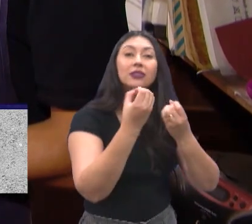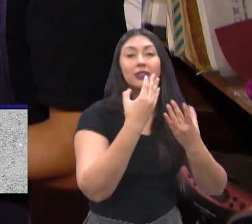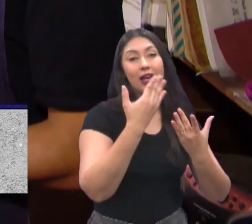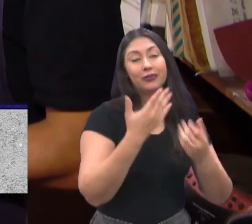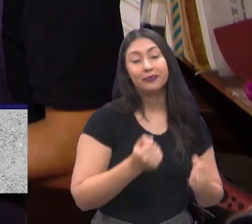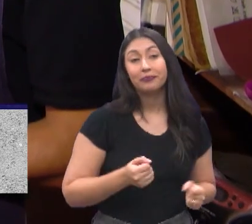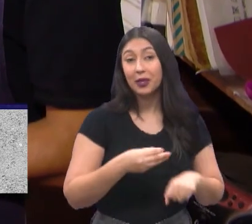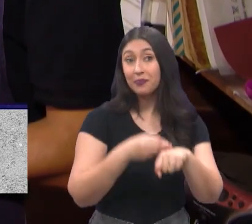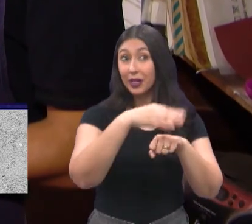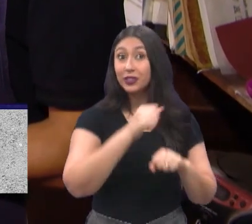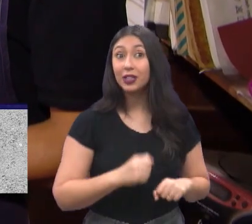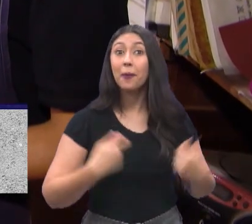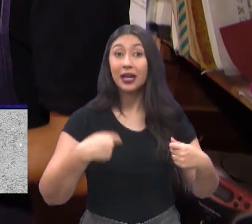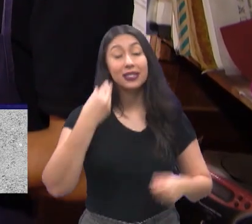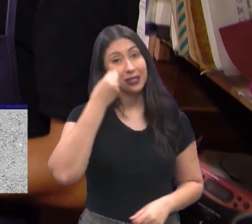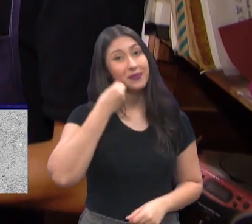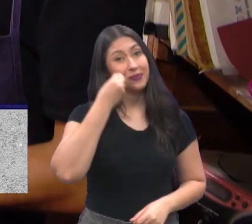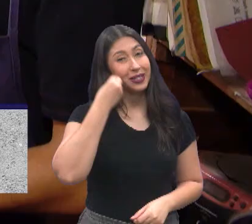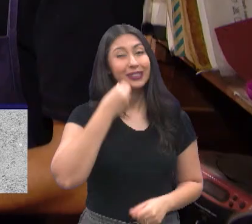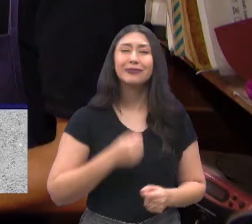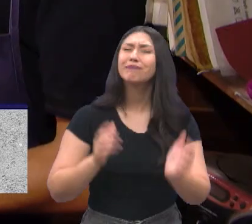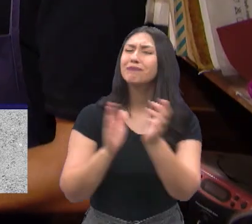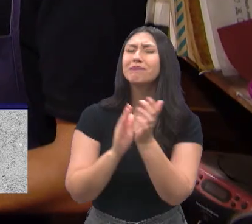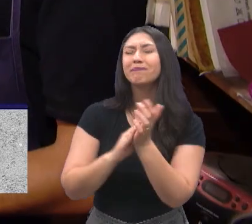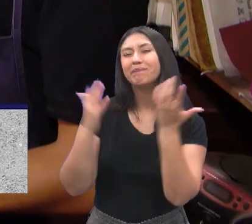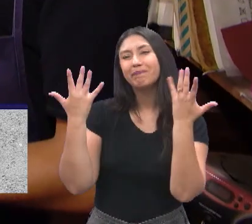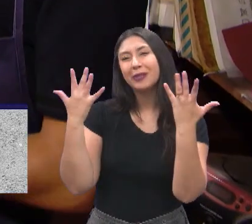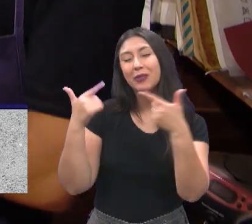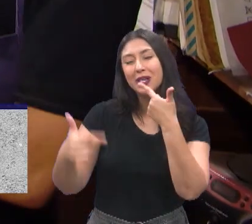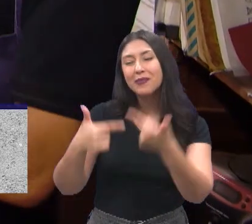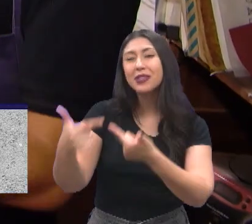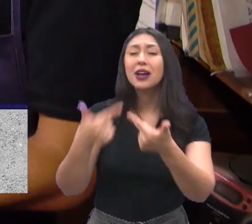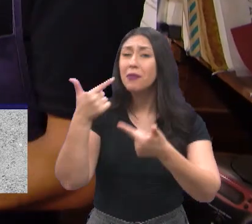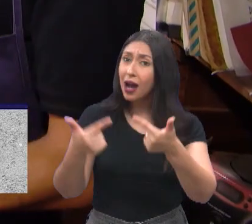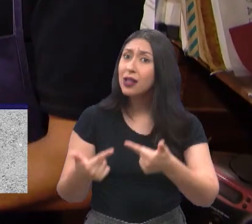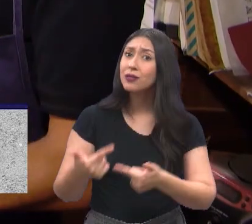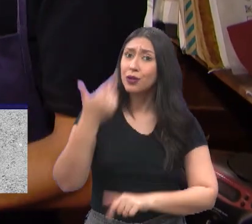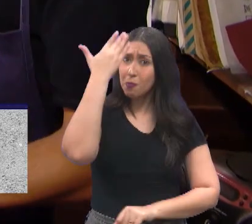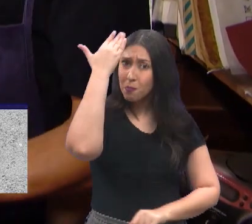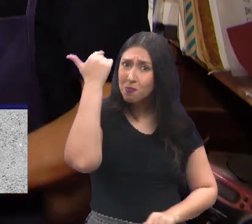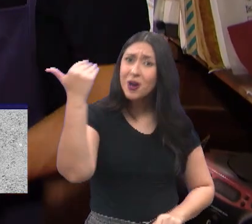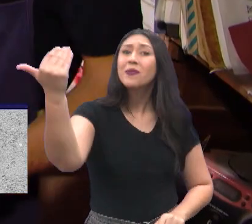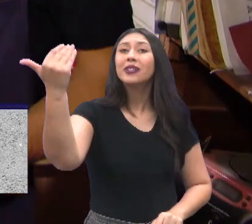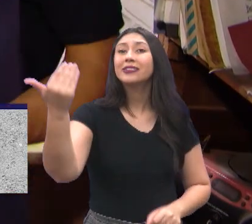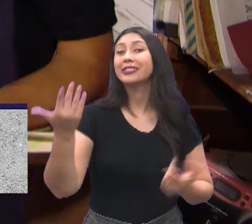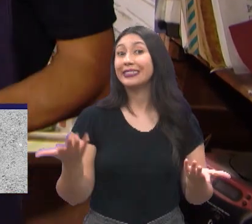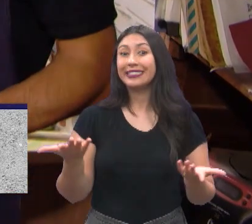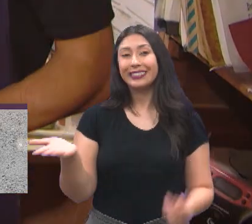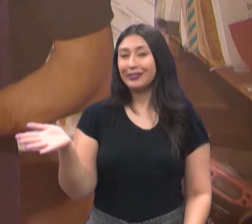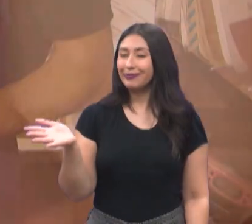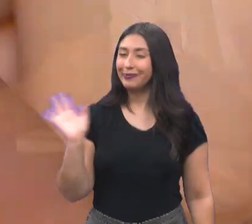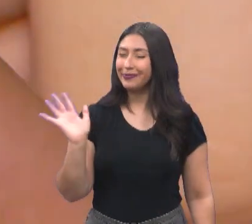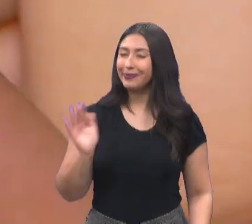A joalheria é experiência. Parabéns pelo trabalho. Te desejo bons trabalhos na sua trajetória. Fernanda, volto com